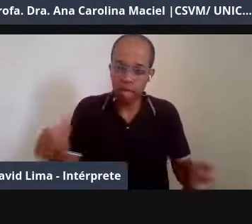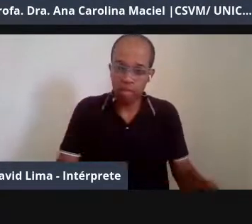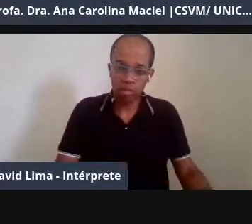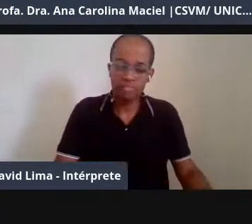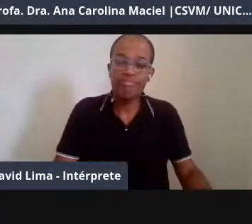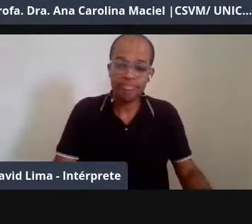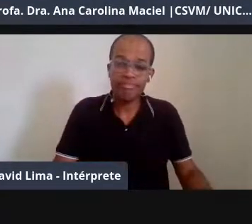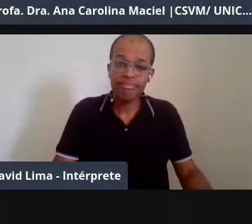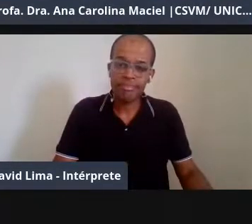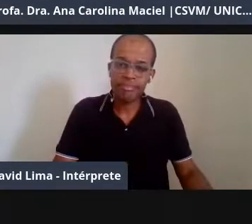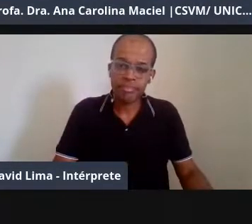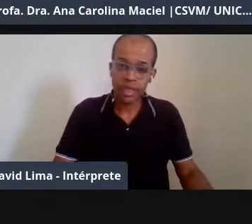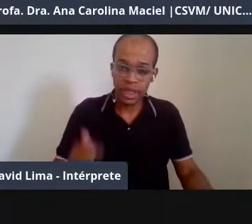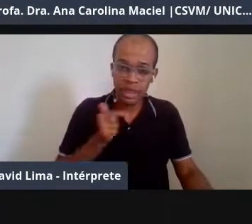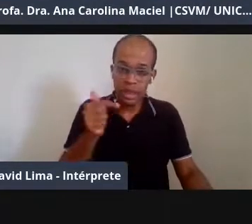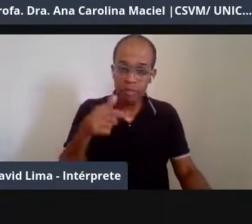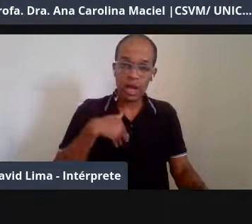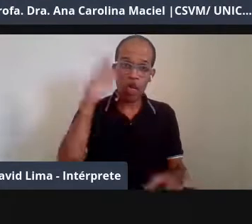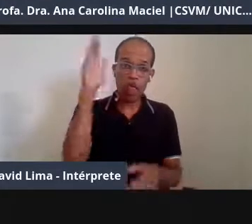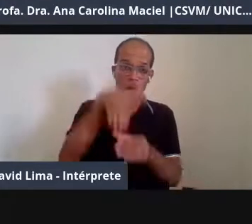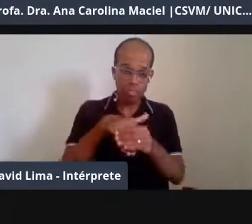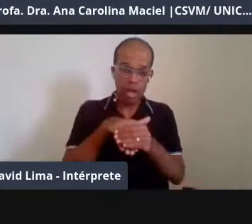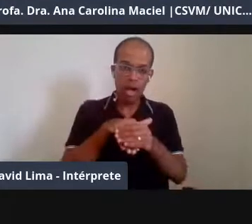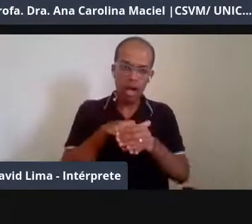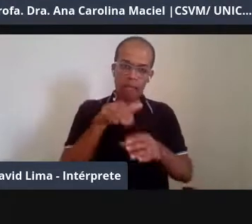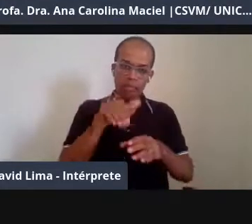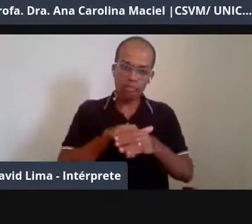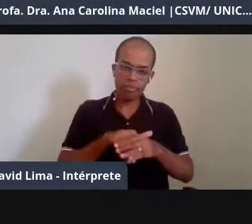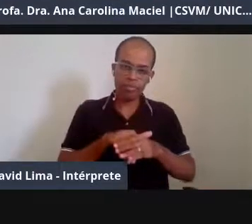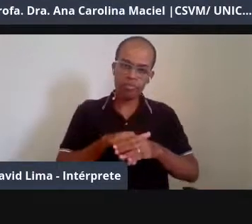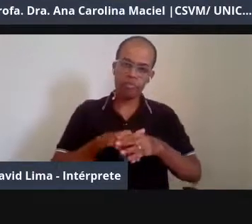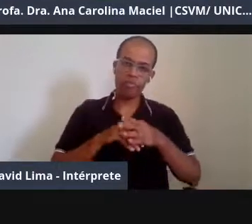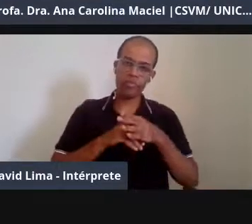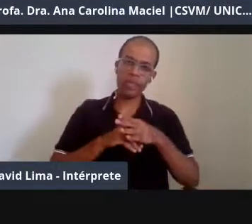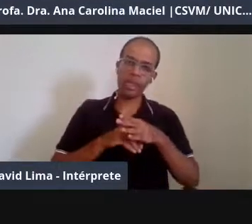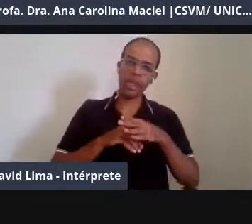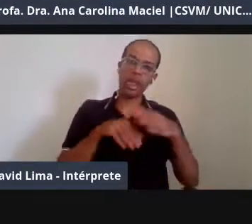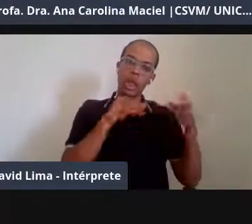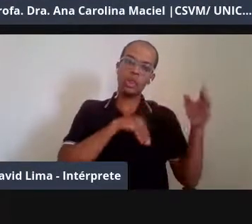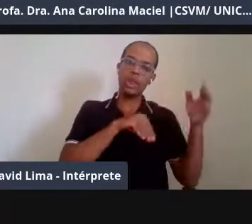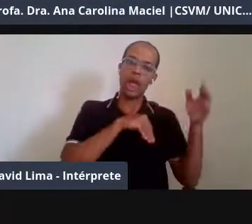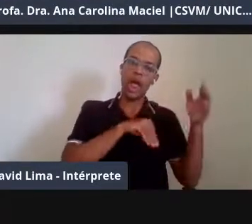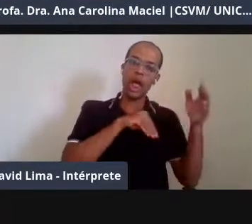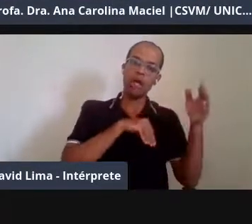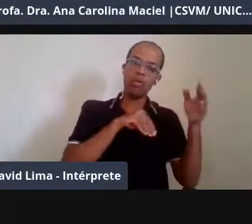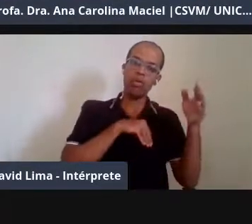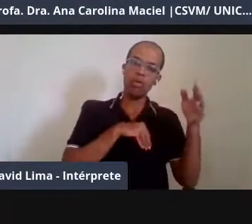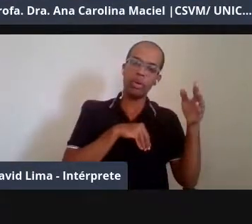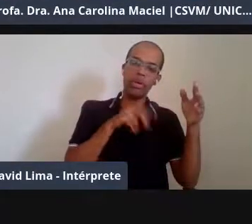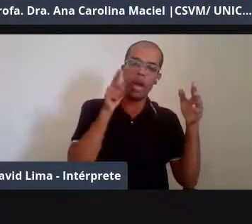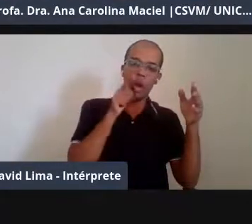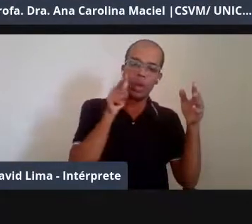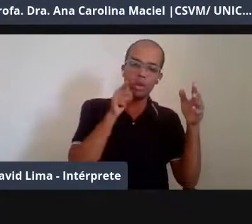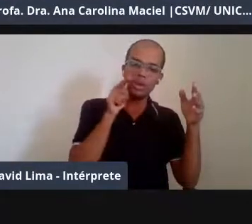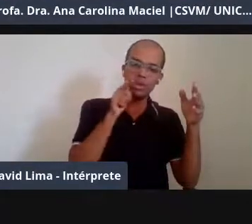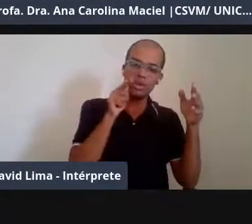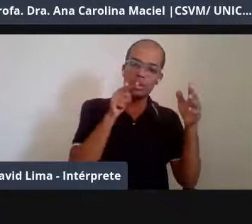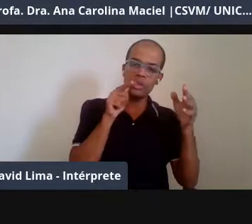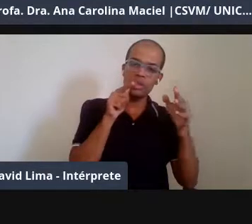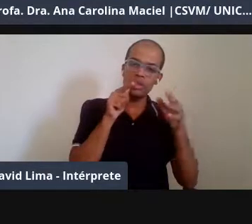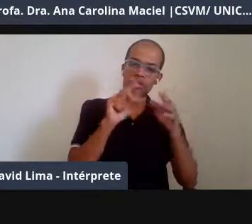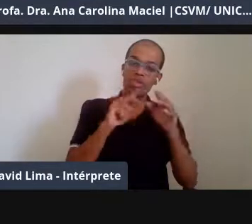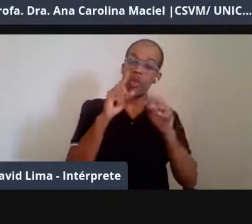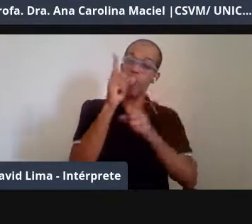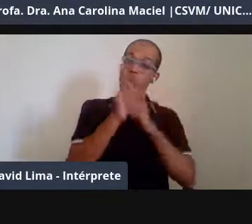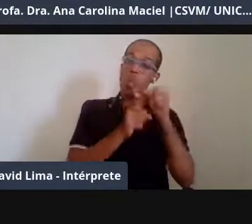E essa semana eu tive que votar favorável, embora indignado, que o salário mínimo ia ganhar de reajuste, depois de um